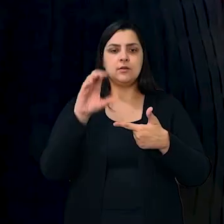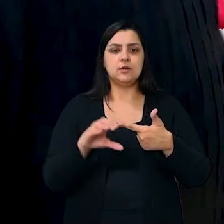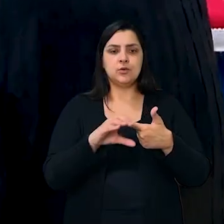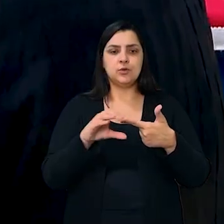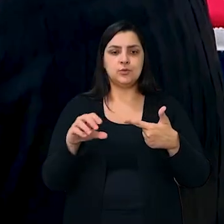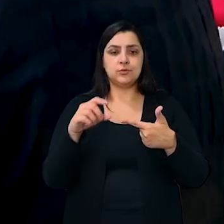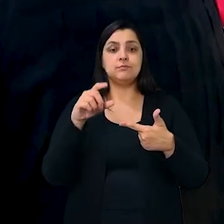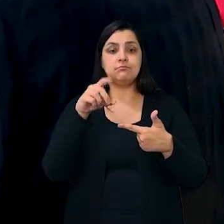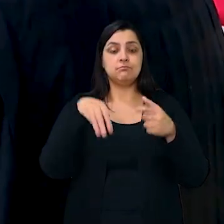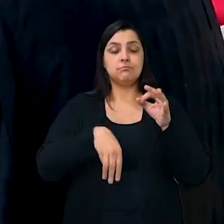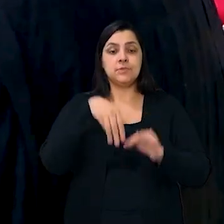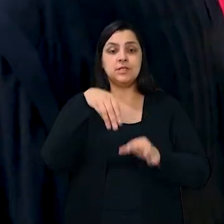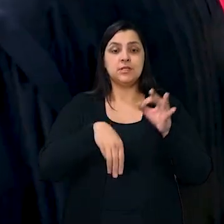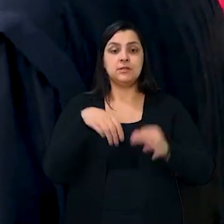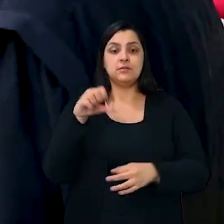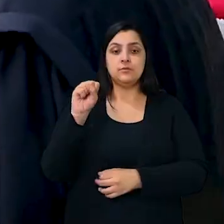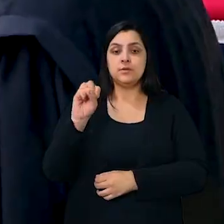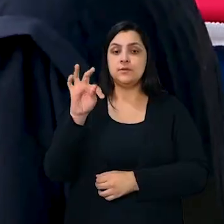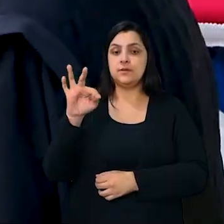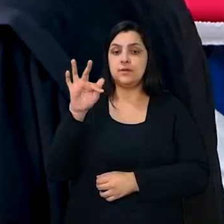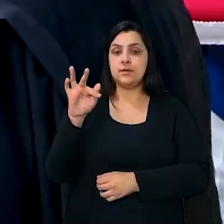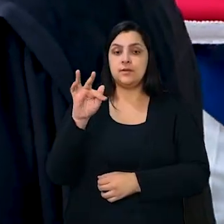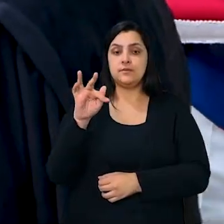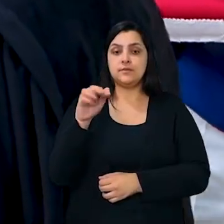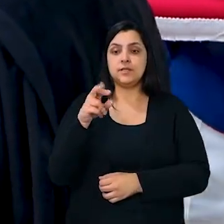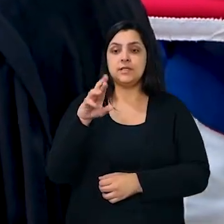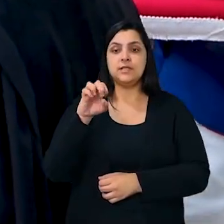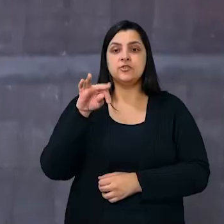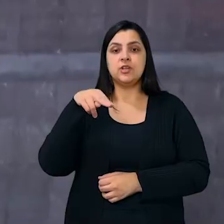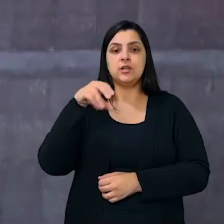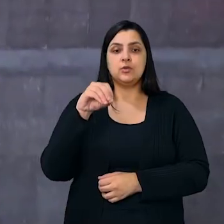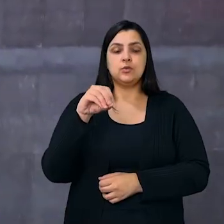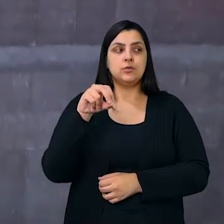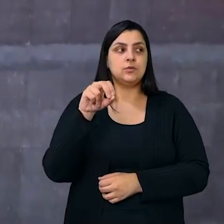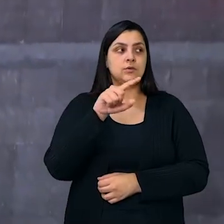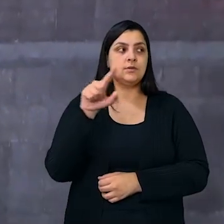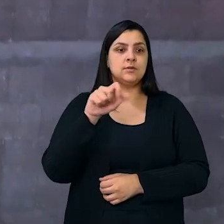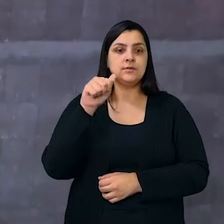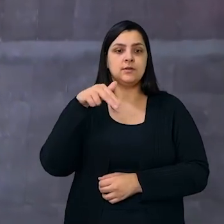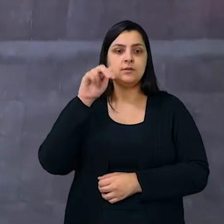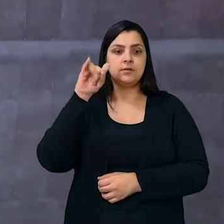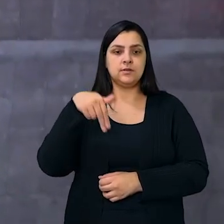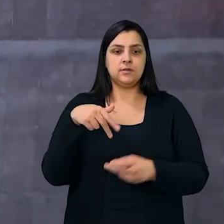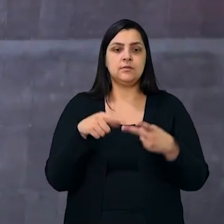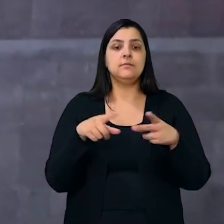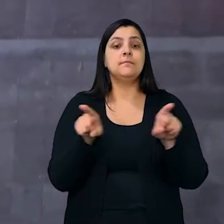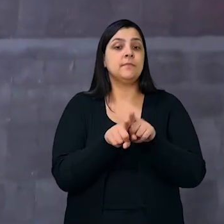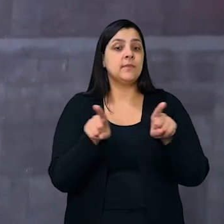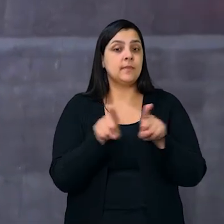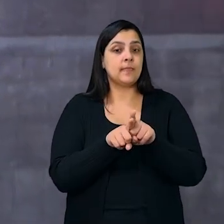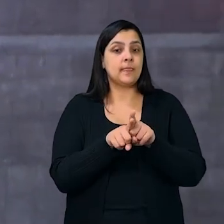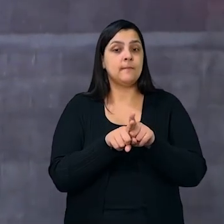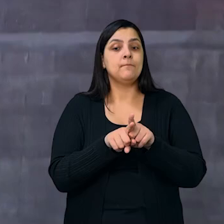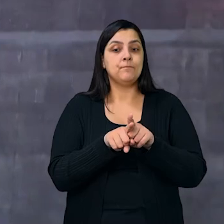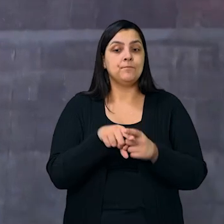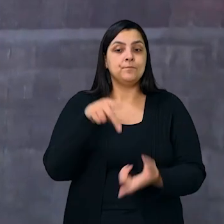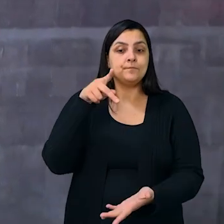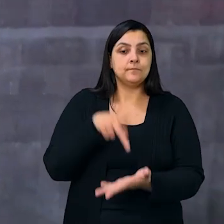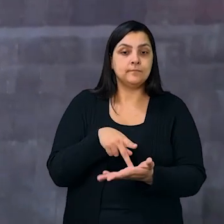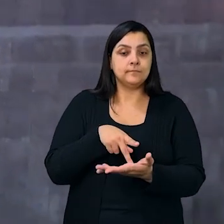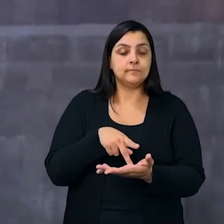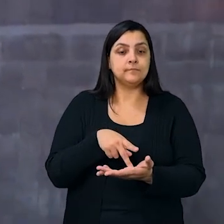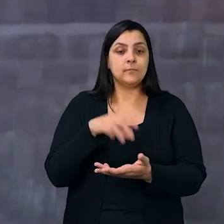Cruz, entregue ao ministro do Supremo Tribunal Federal, Cristiano Zanin. Também foram entregues as honrarias de Grande